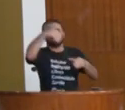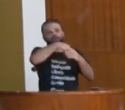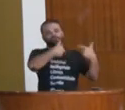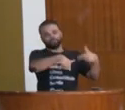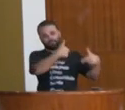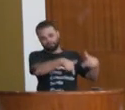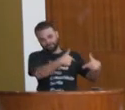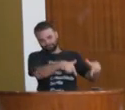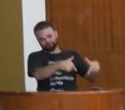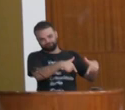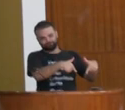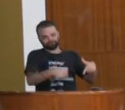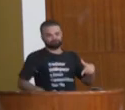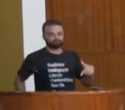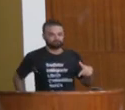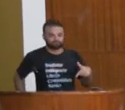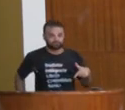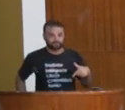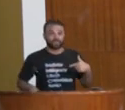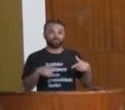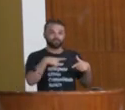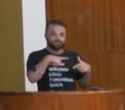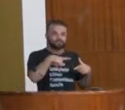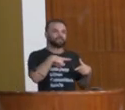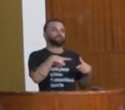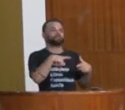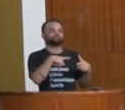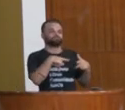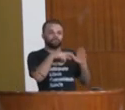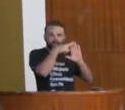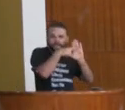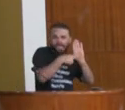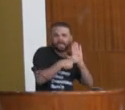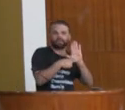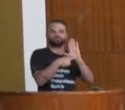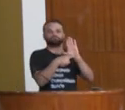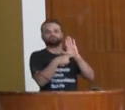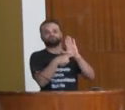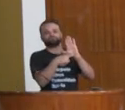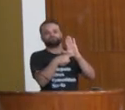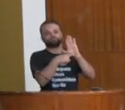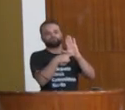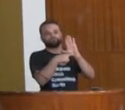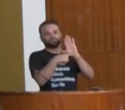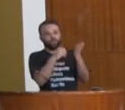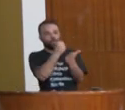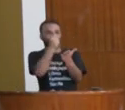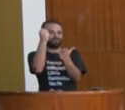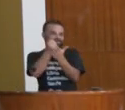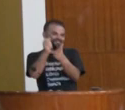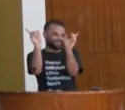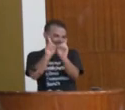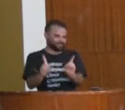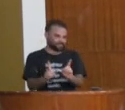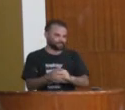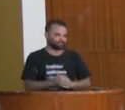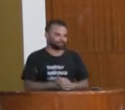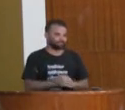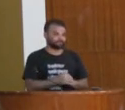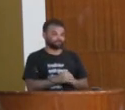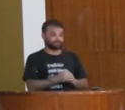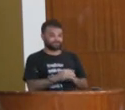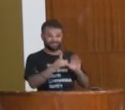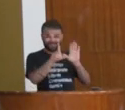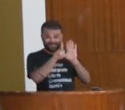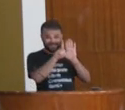prevendo medida para a contratação desse público, especificamente. A lei vai muito além do que colocar